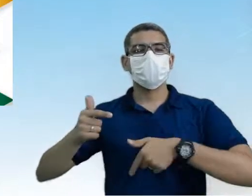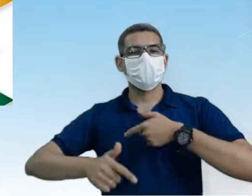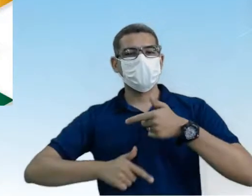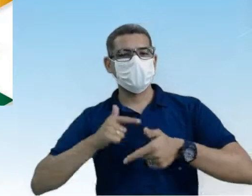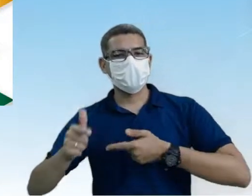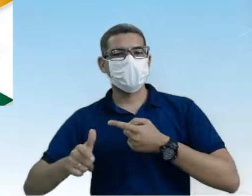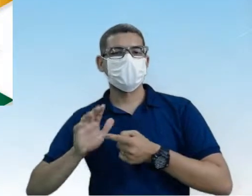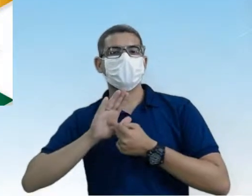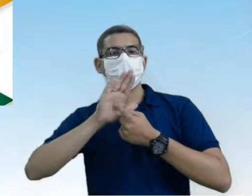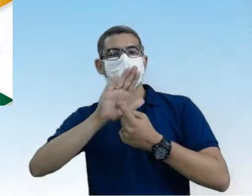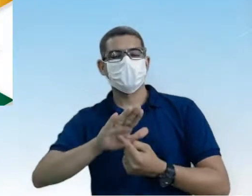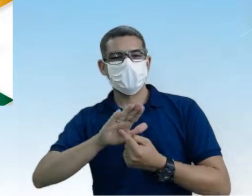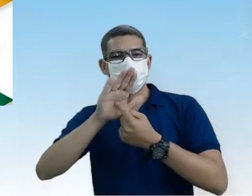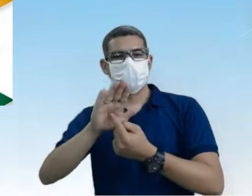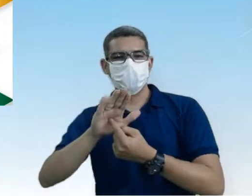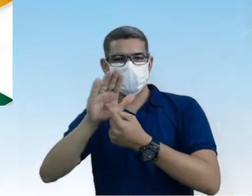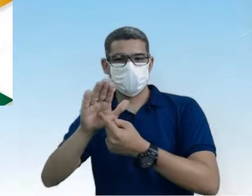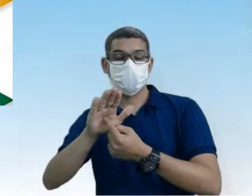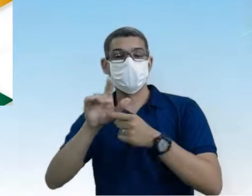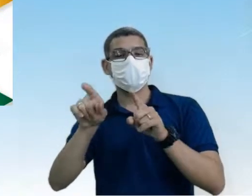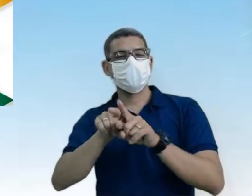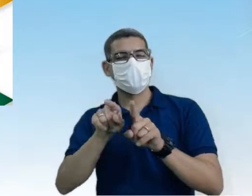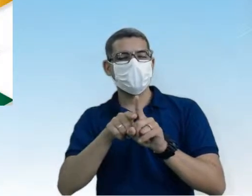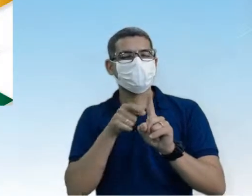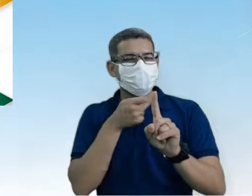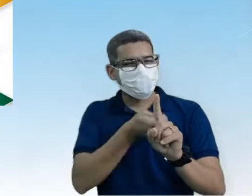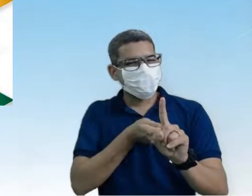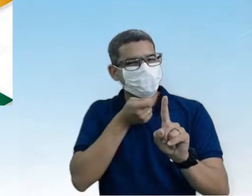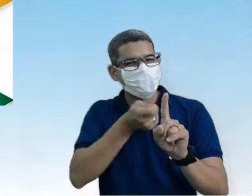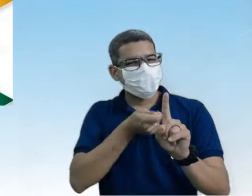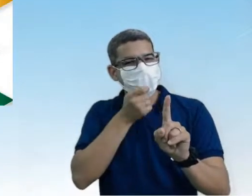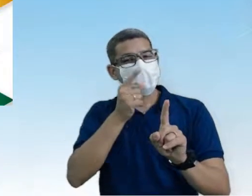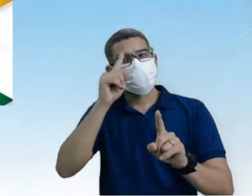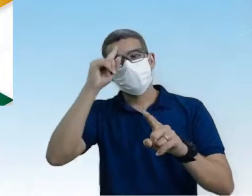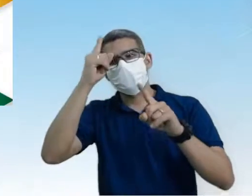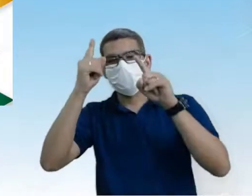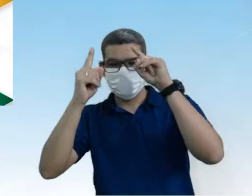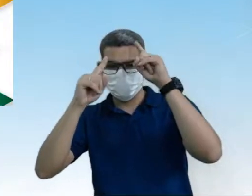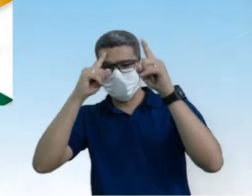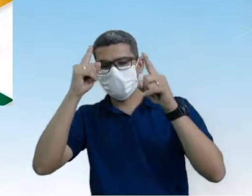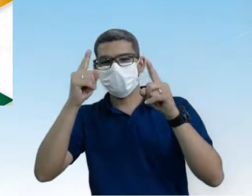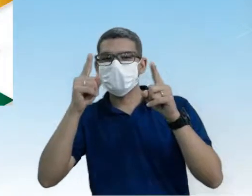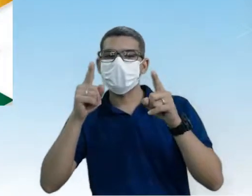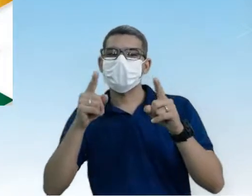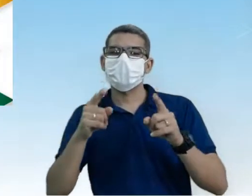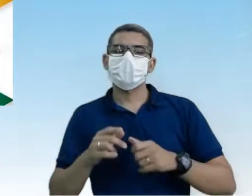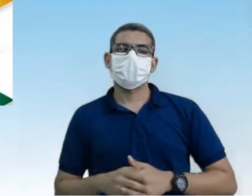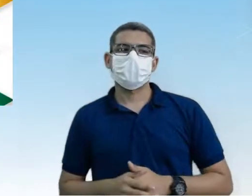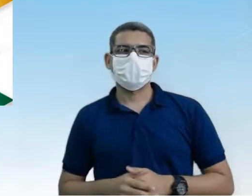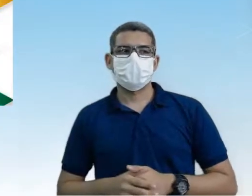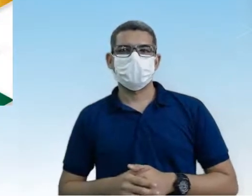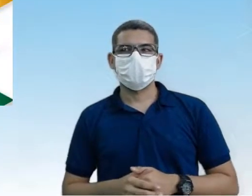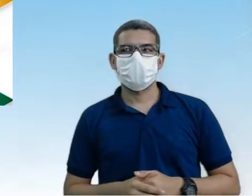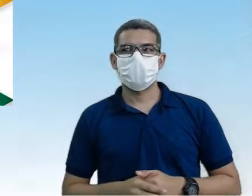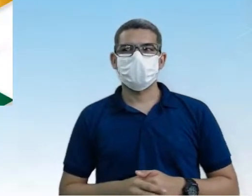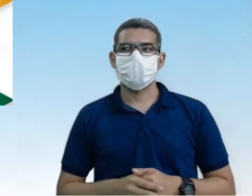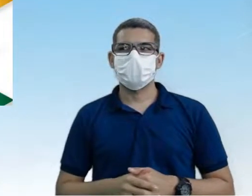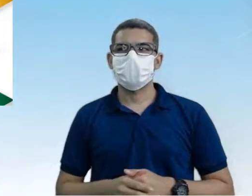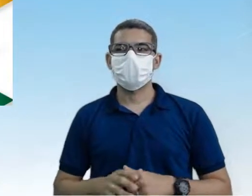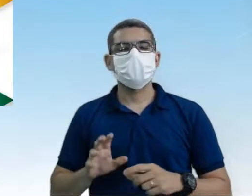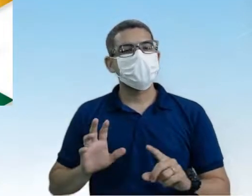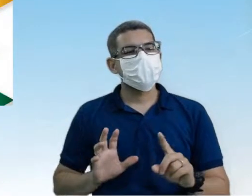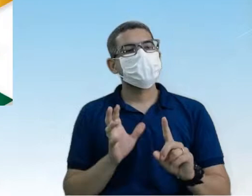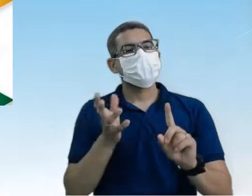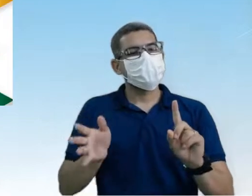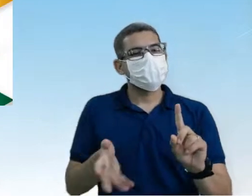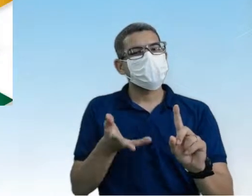a creative and instigating way, de uma maneira criativa e, claro, instigativa, estimulante,